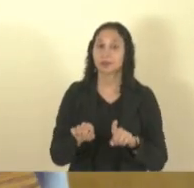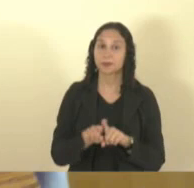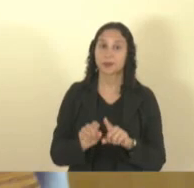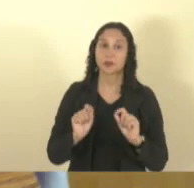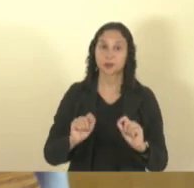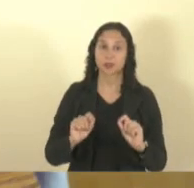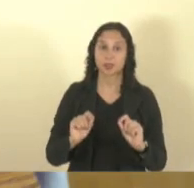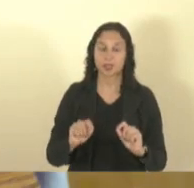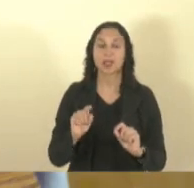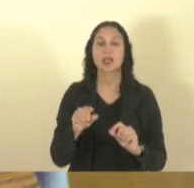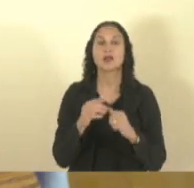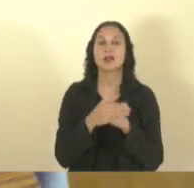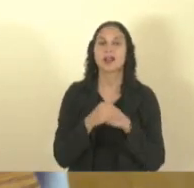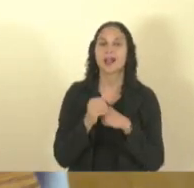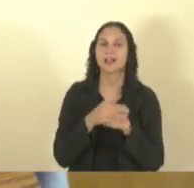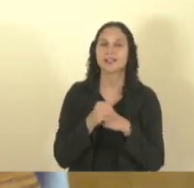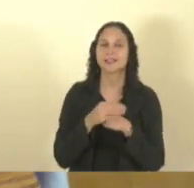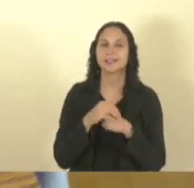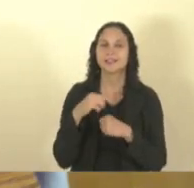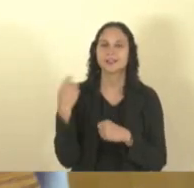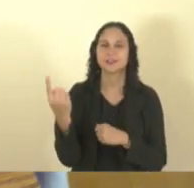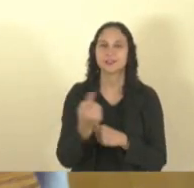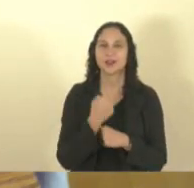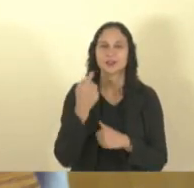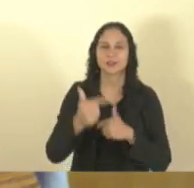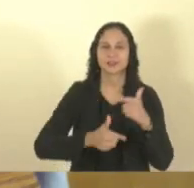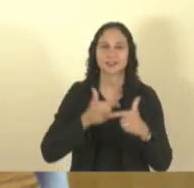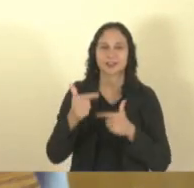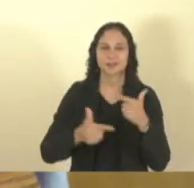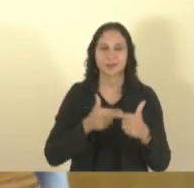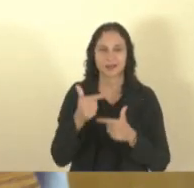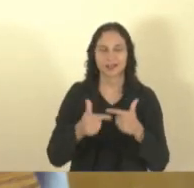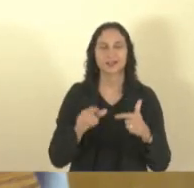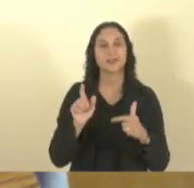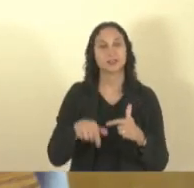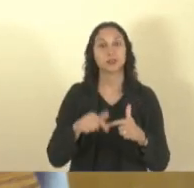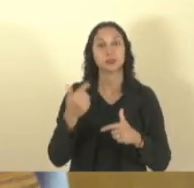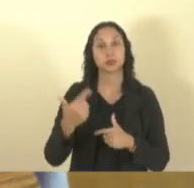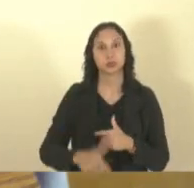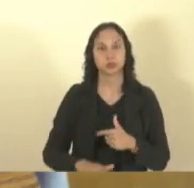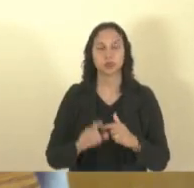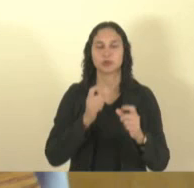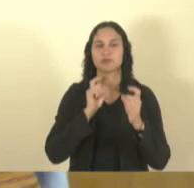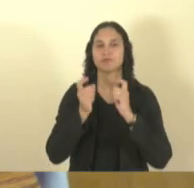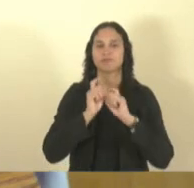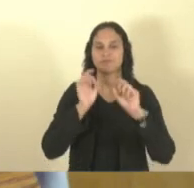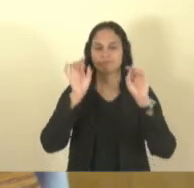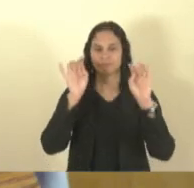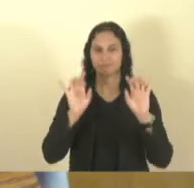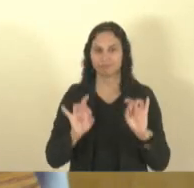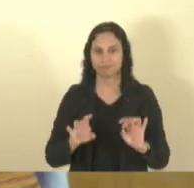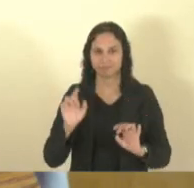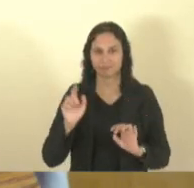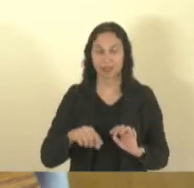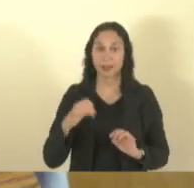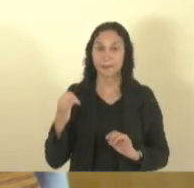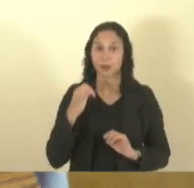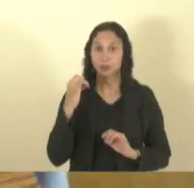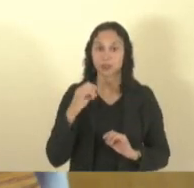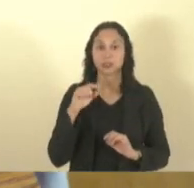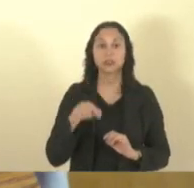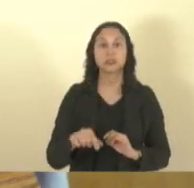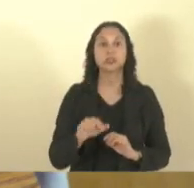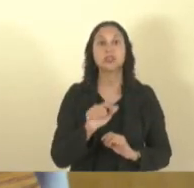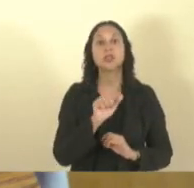nossa carreira, a nossa madrinha, e mais uma sessão solene reforçando a importância da carreira